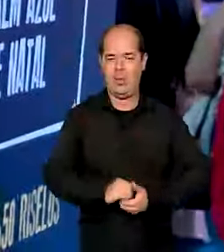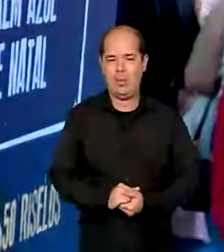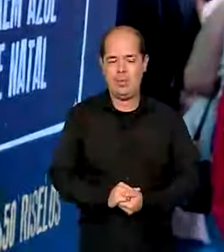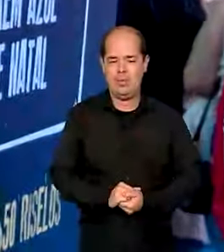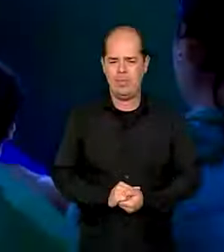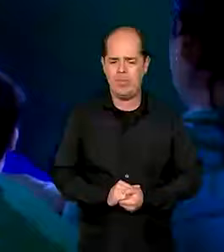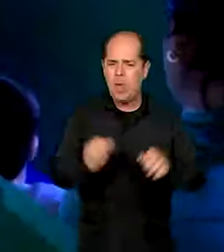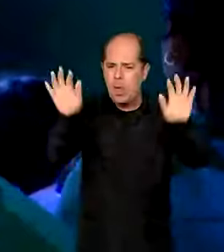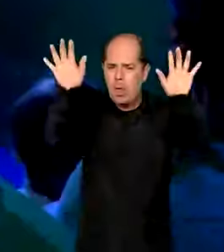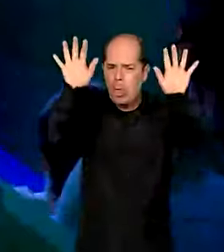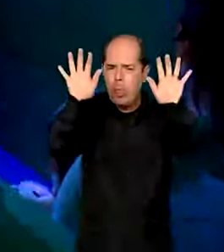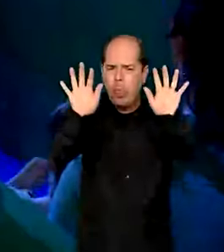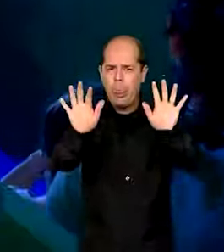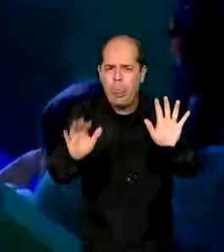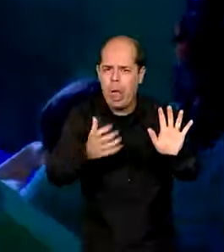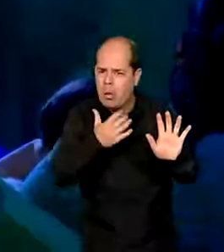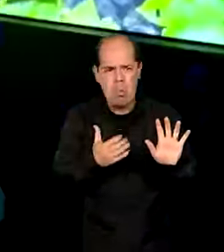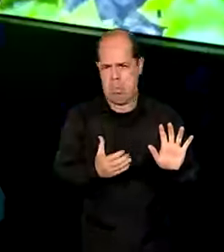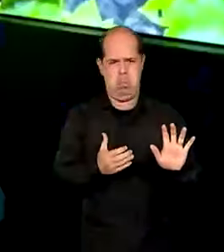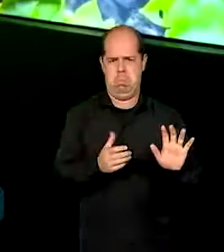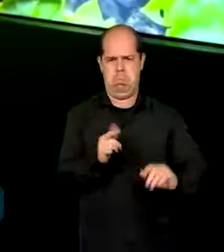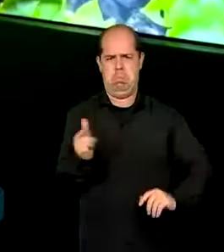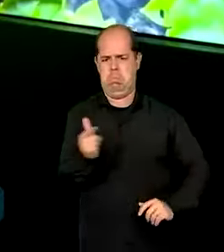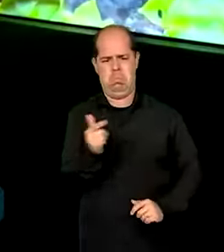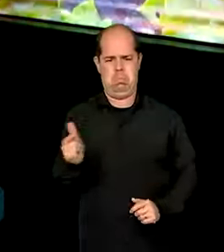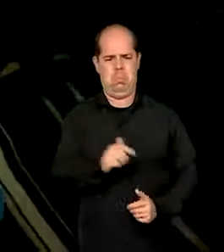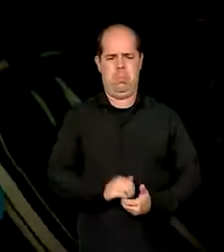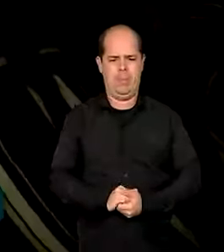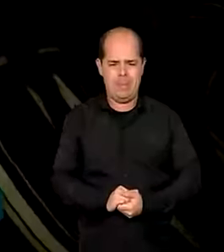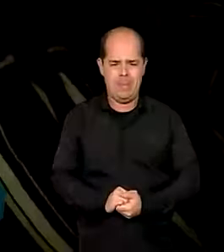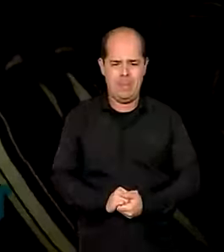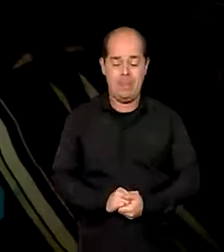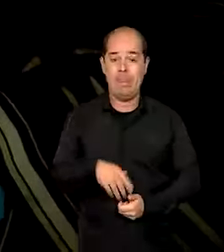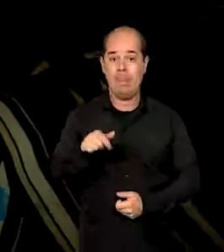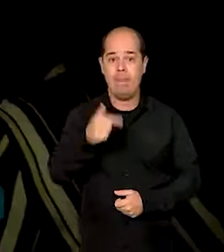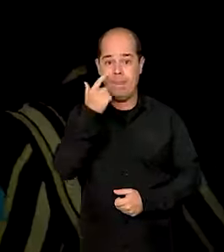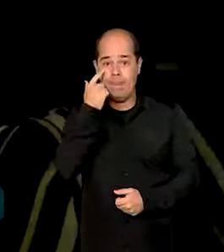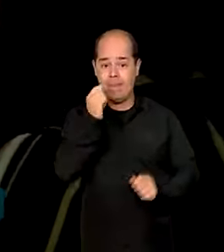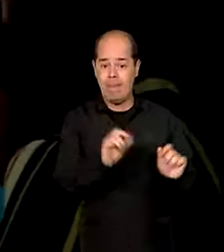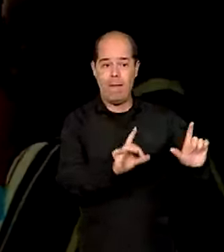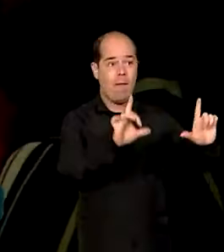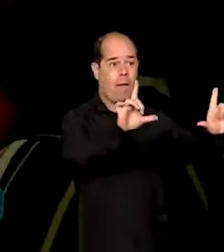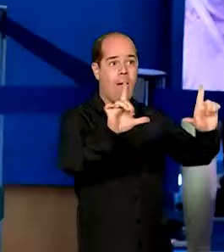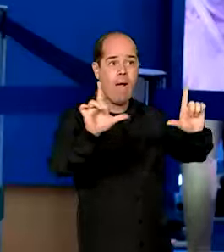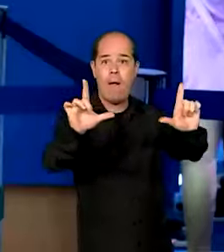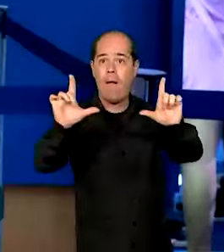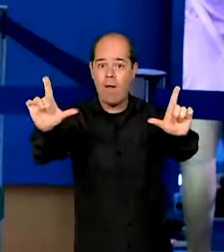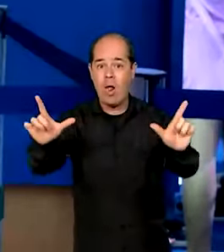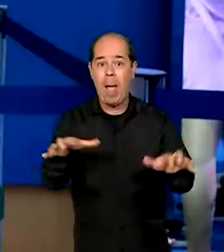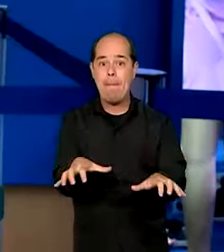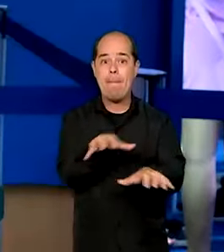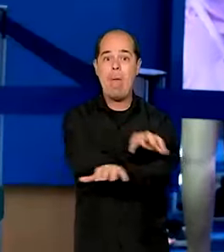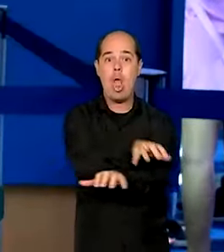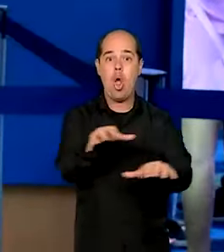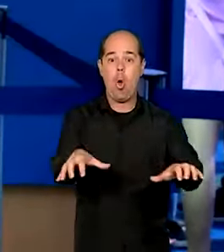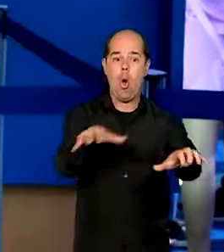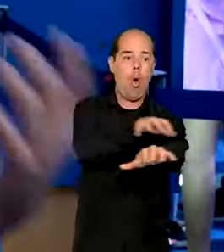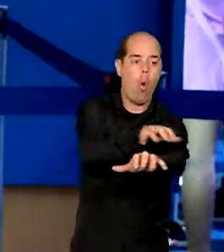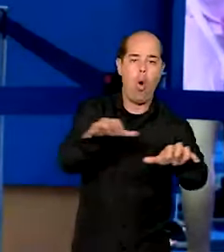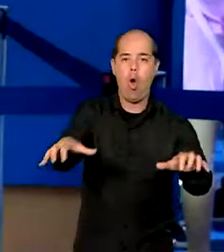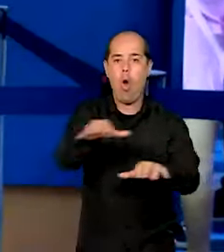Que nada! A bordo do trem azul de Natal, os visitantes passeiam pelos biomas do Brasil. Eu tô vendo que eles